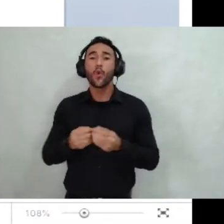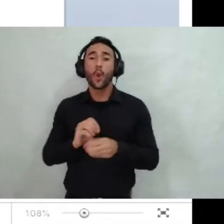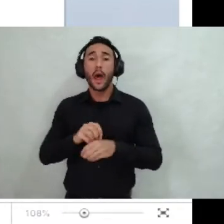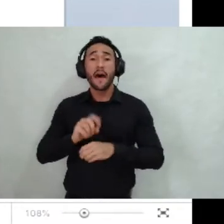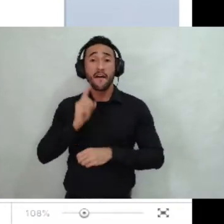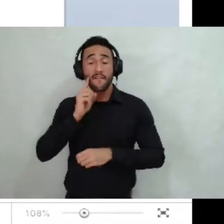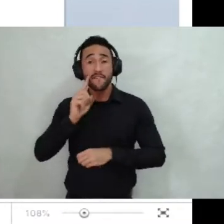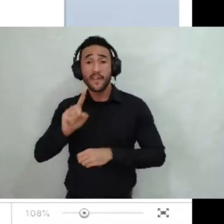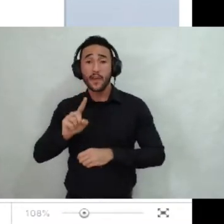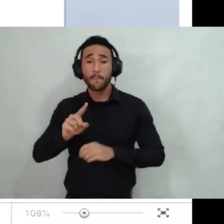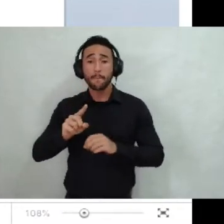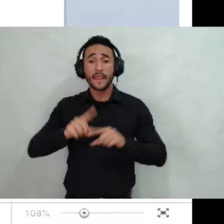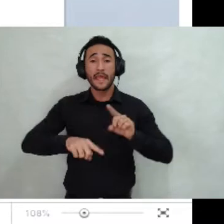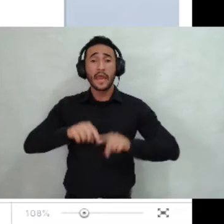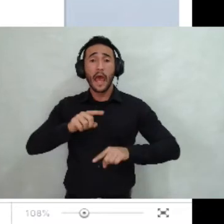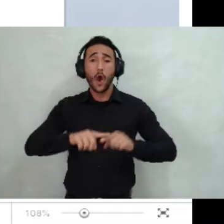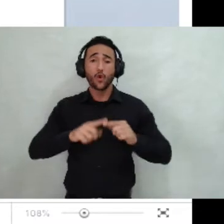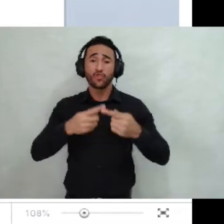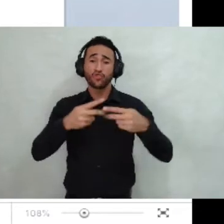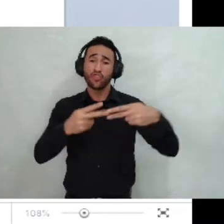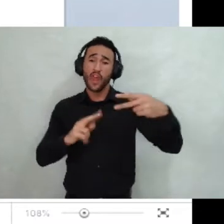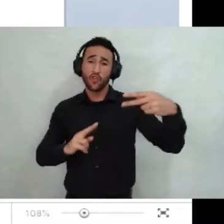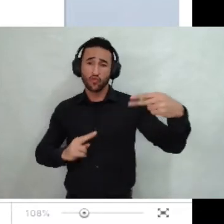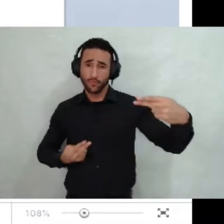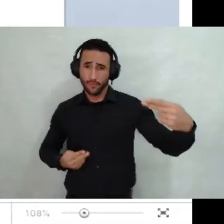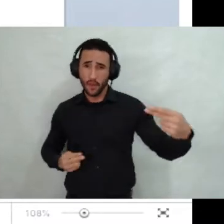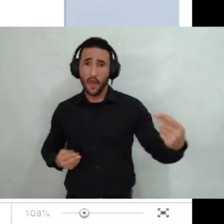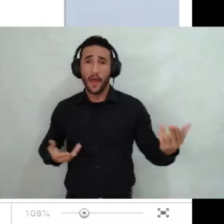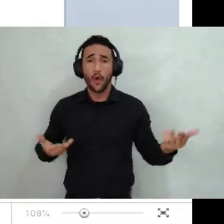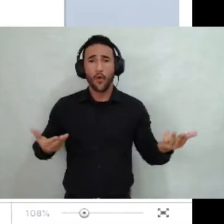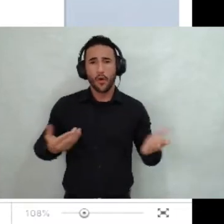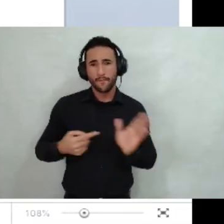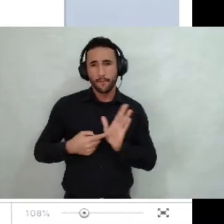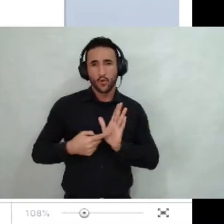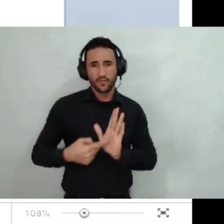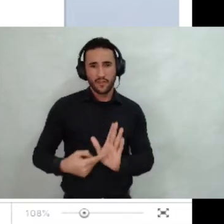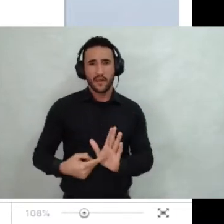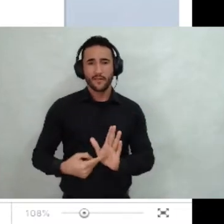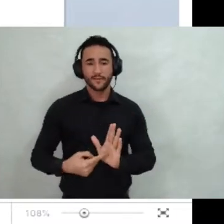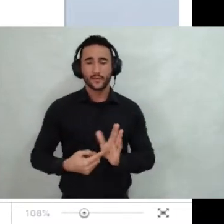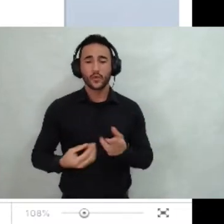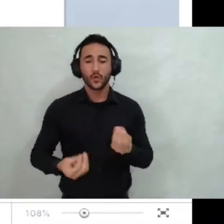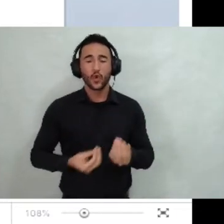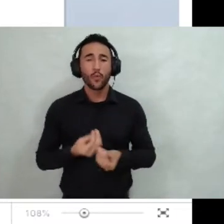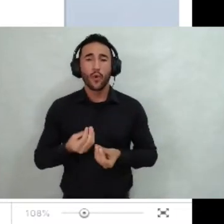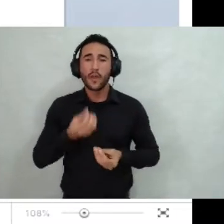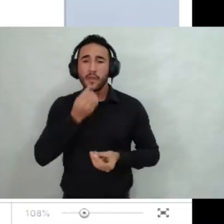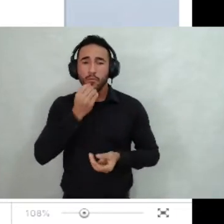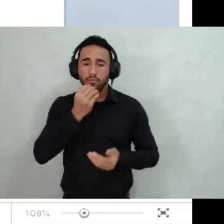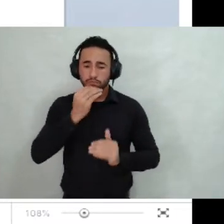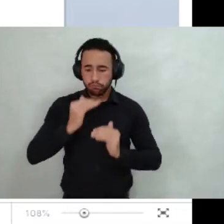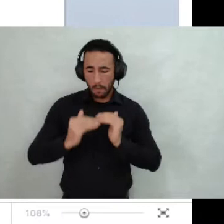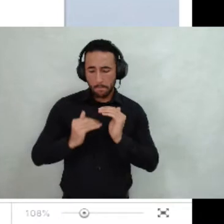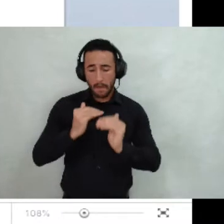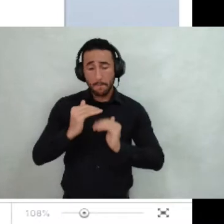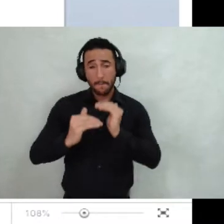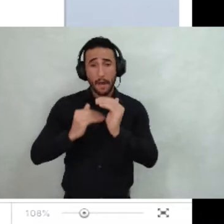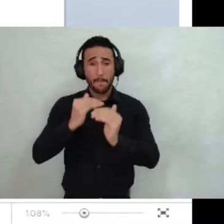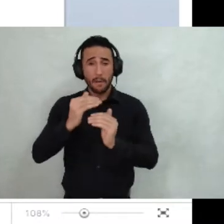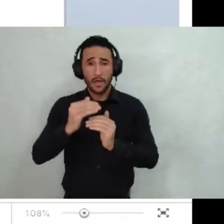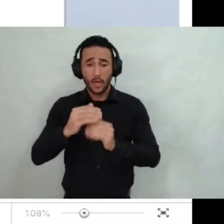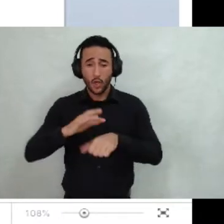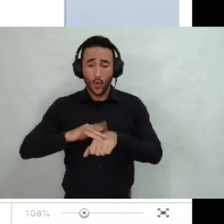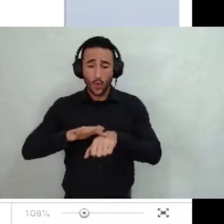para a gente recordar um pouco, né, aqui a gente tem um esquema clássico de como evoluiria a infecção e evolução